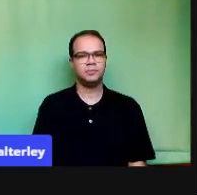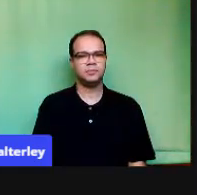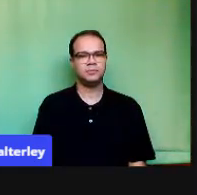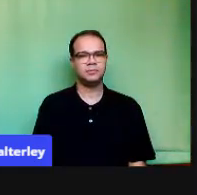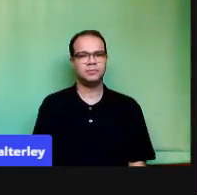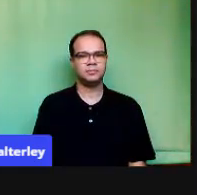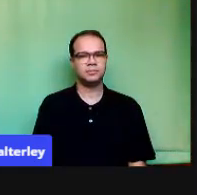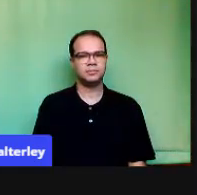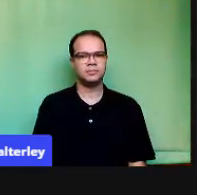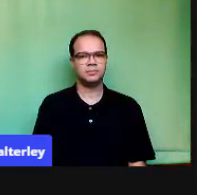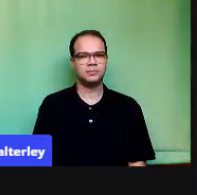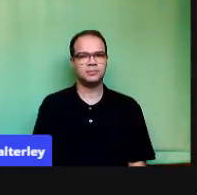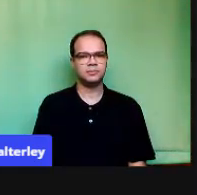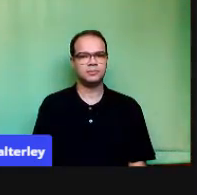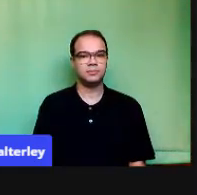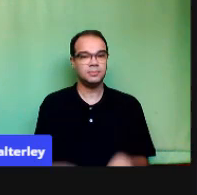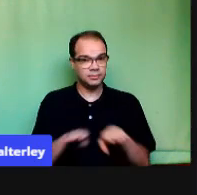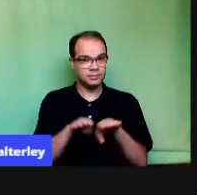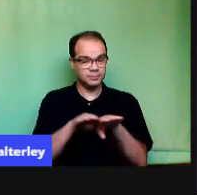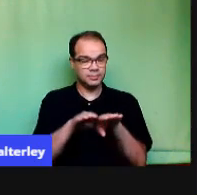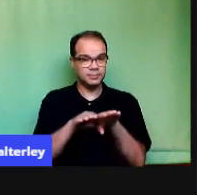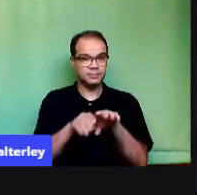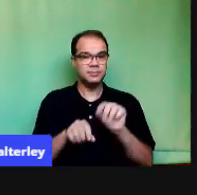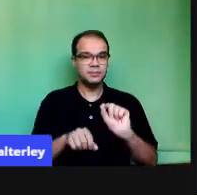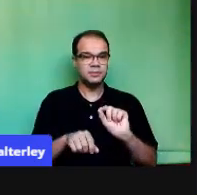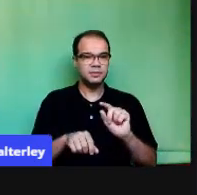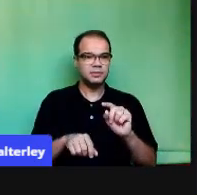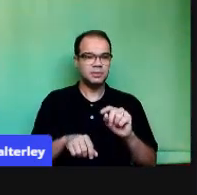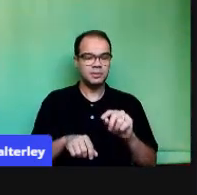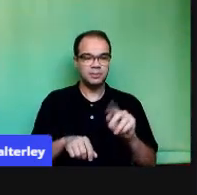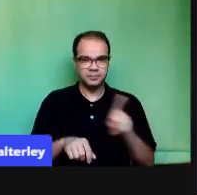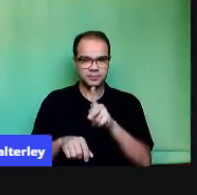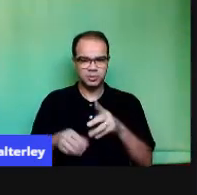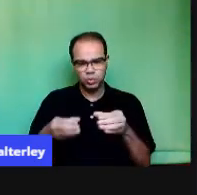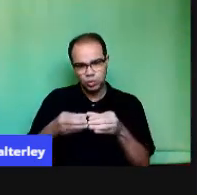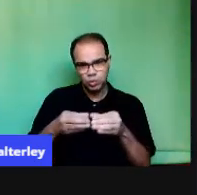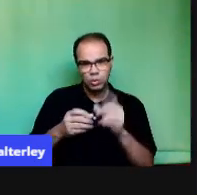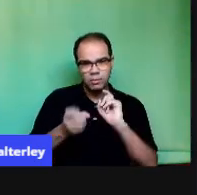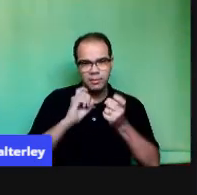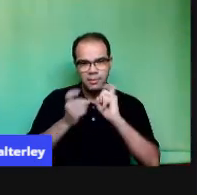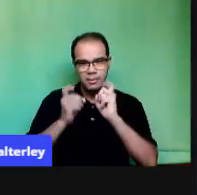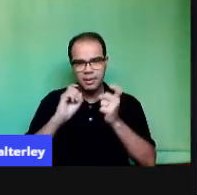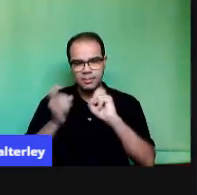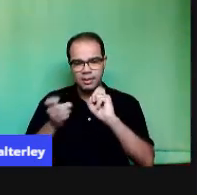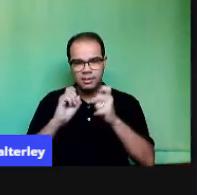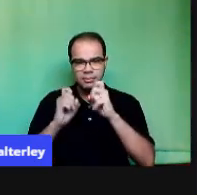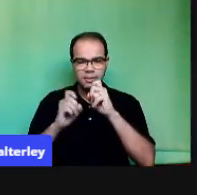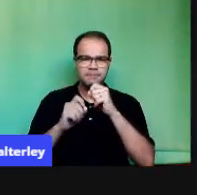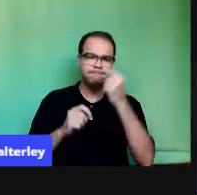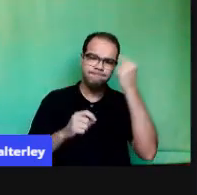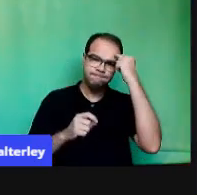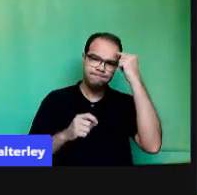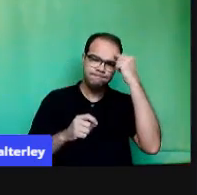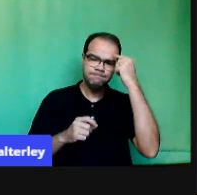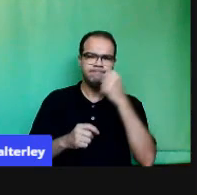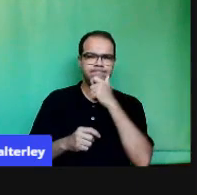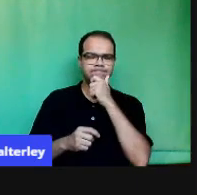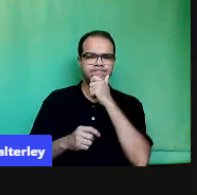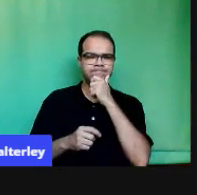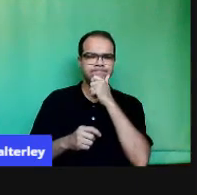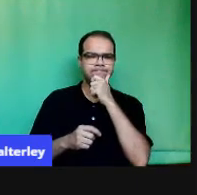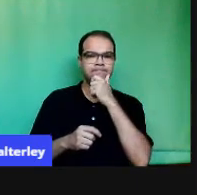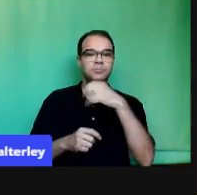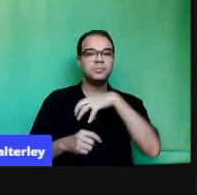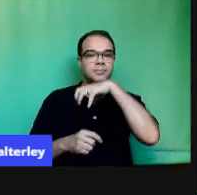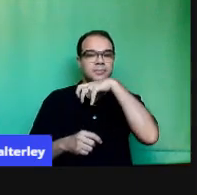nesses momentos do processo formativo de 2019, discussões sobre a inserção do tema bem-estar animal, já que tinha já tinha uma